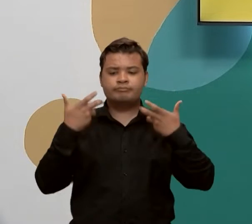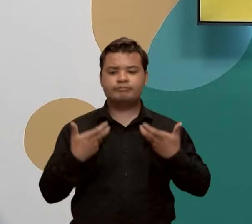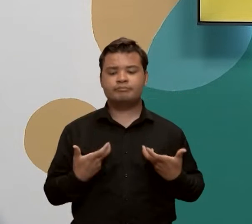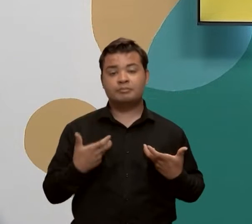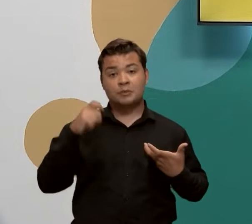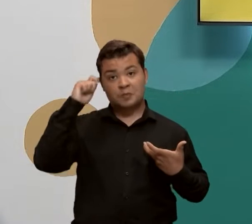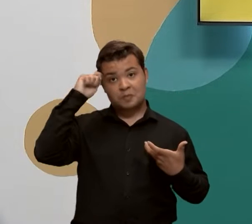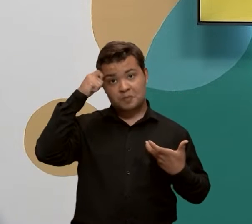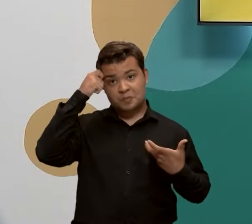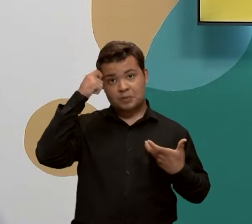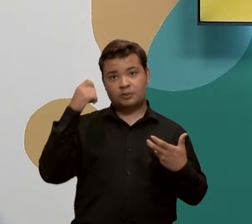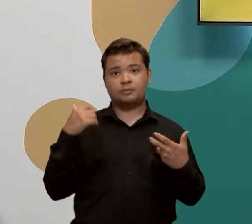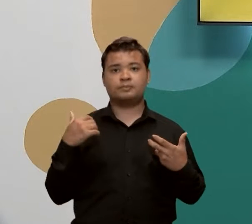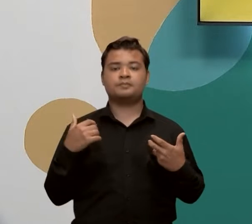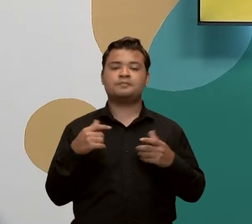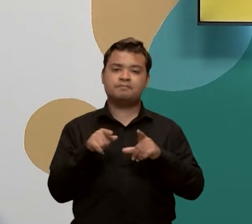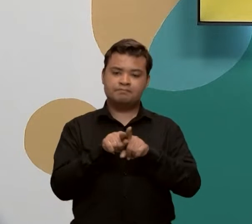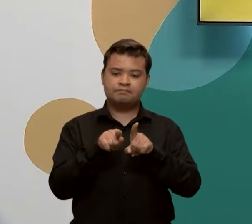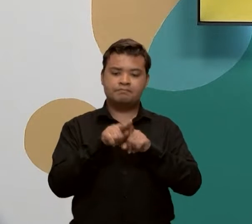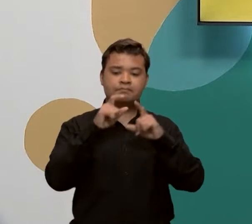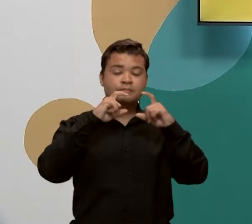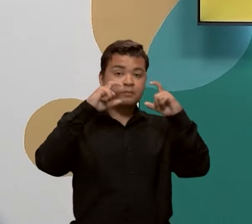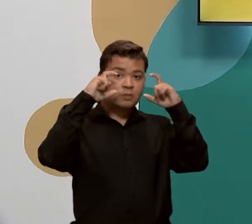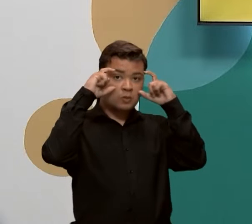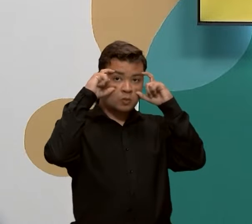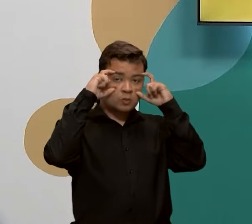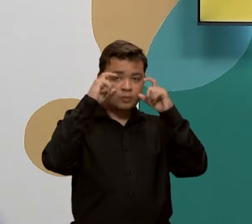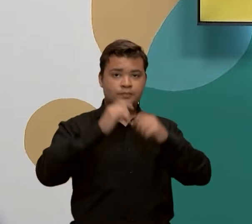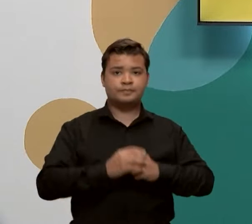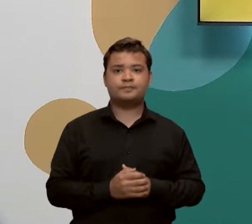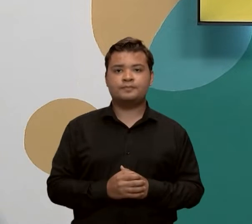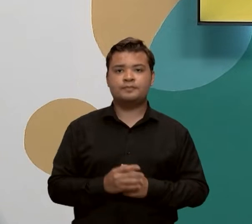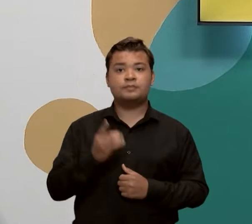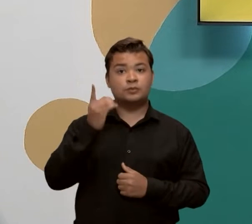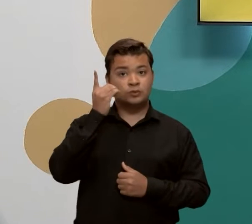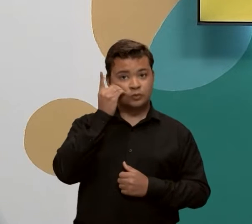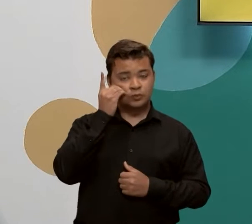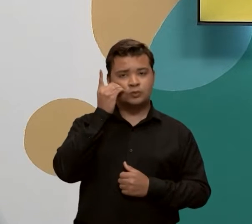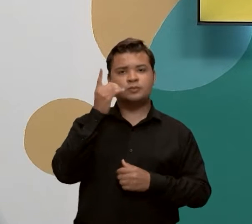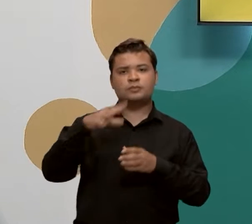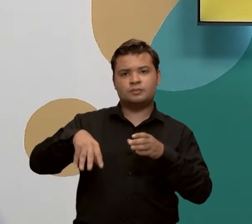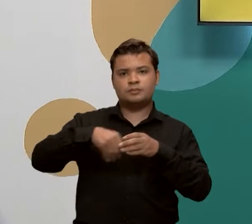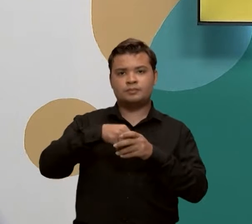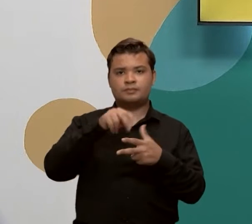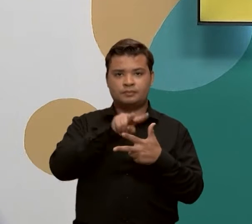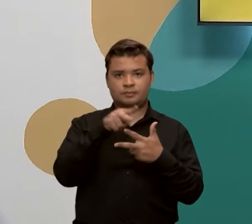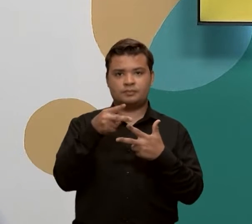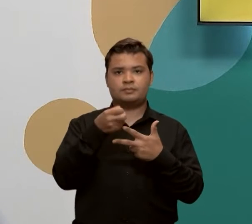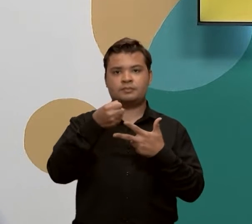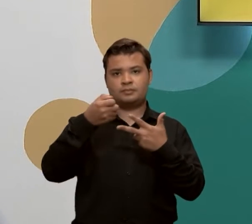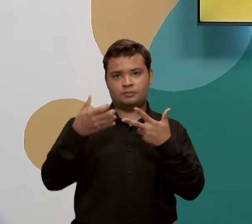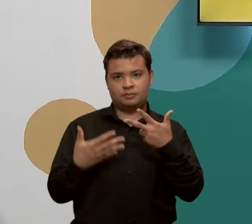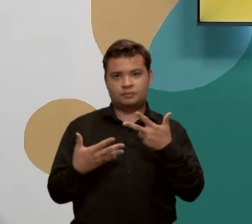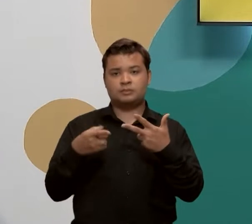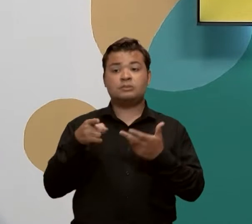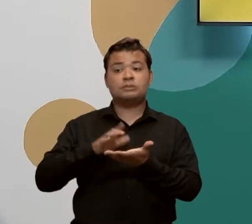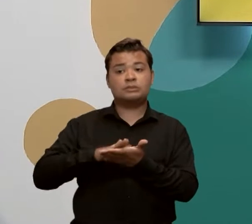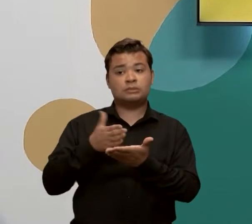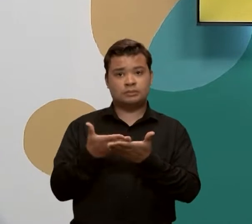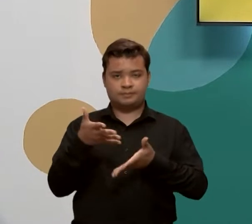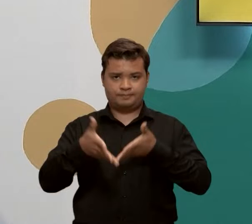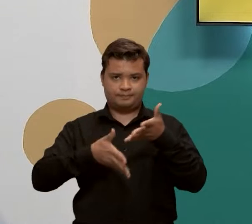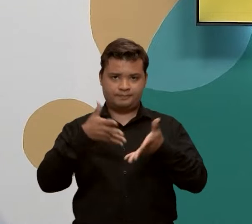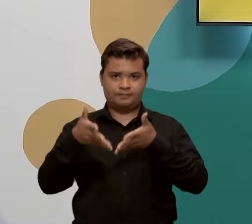longos, cacheados e uso óculos. O Diogo Marques faz parte do Labitave, ele faz a interpretação